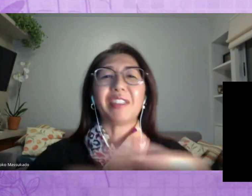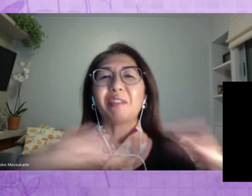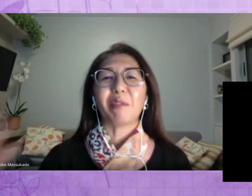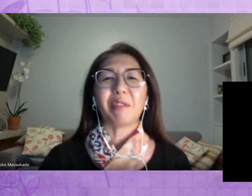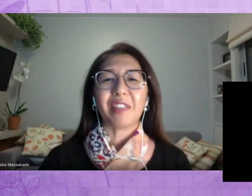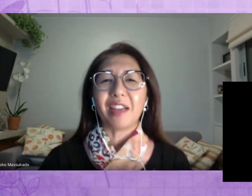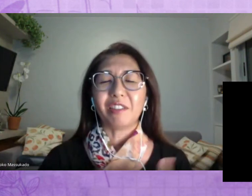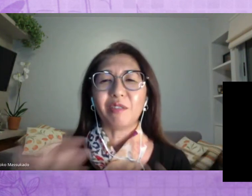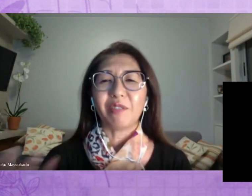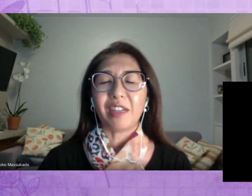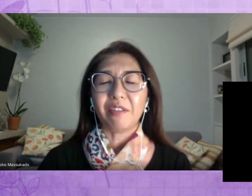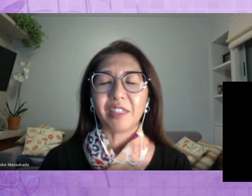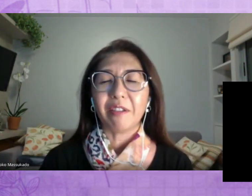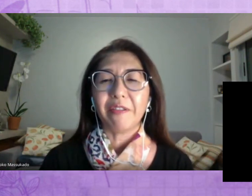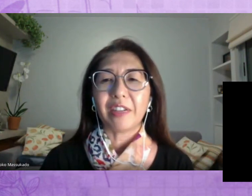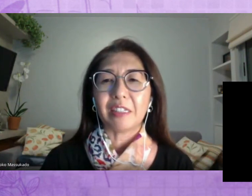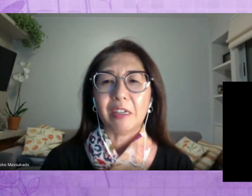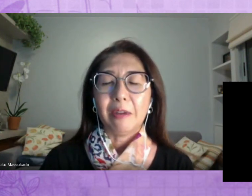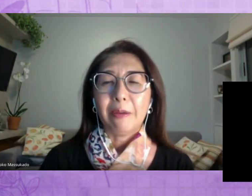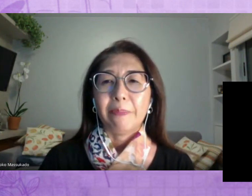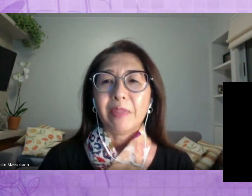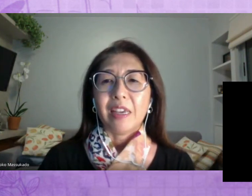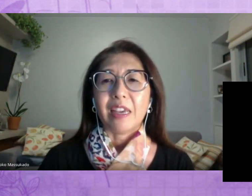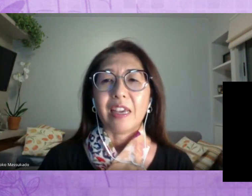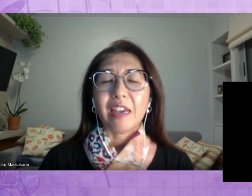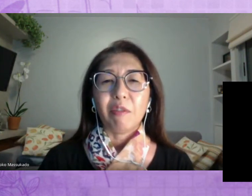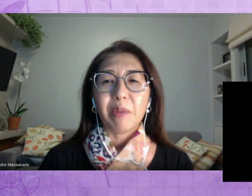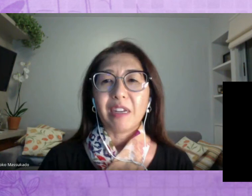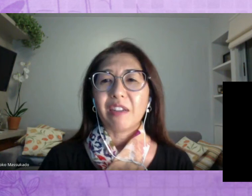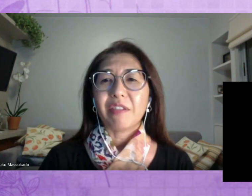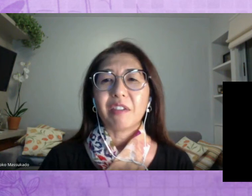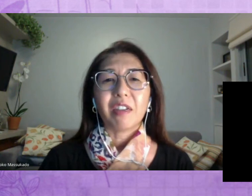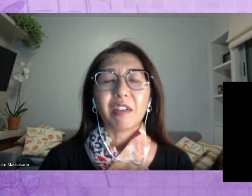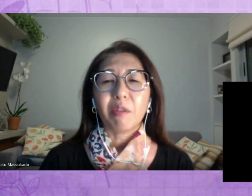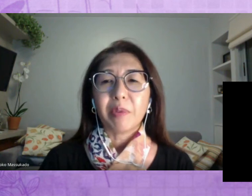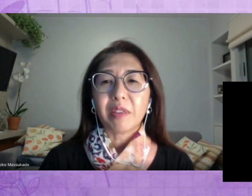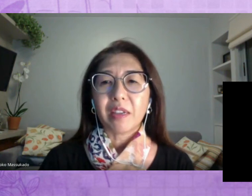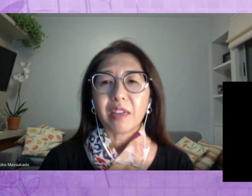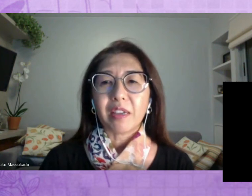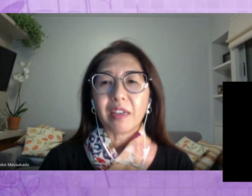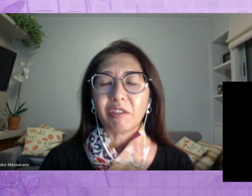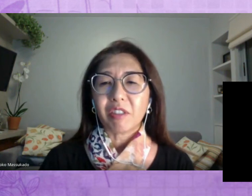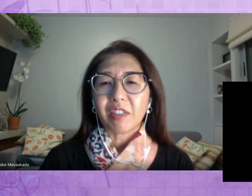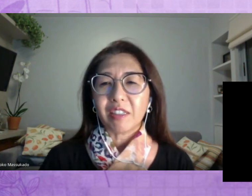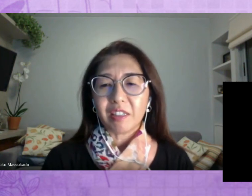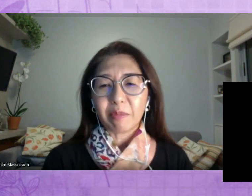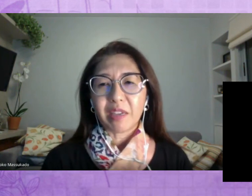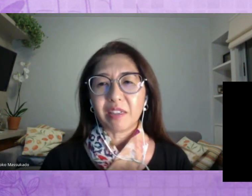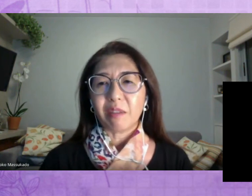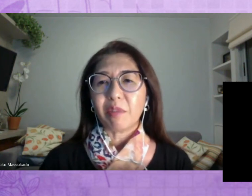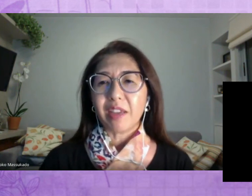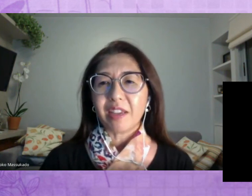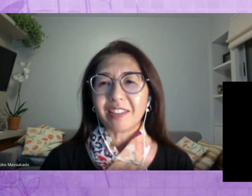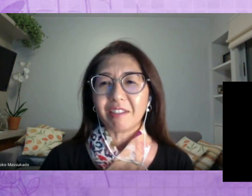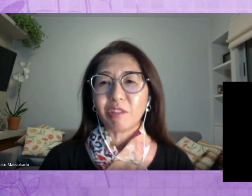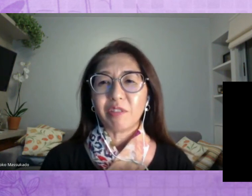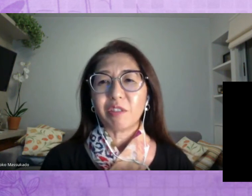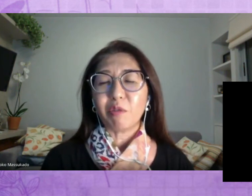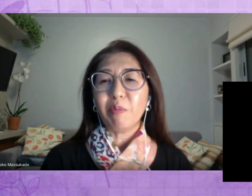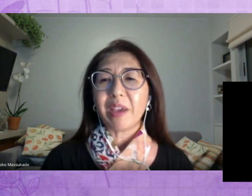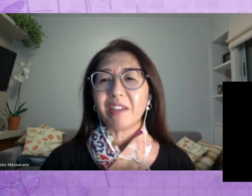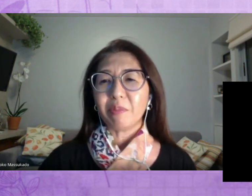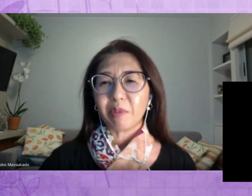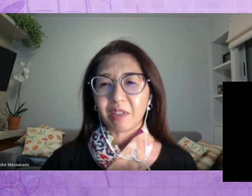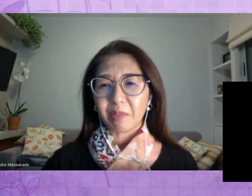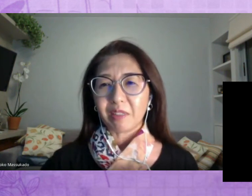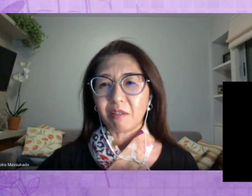vocês concordarem, a gente vai levando à frente. É uma live com a Carol, porque a gente está nesse mês da mulher, então a gente fez um